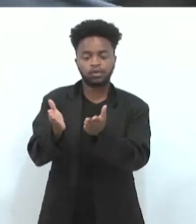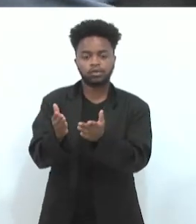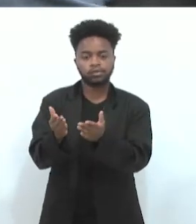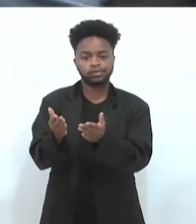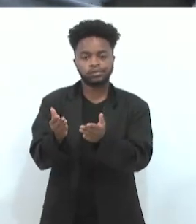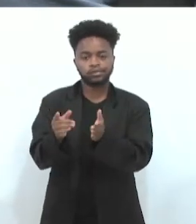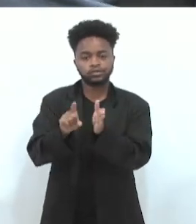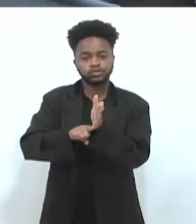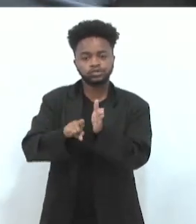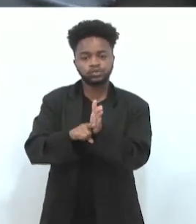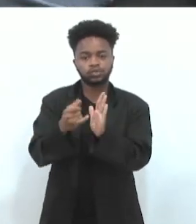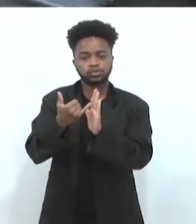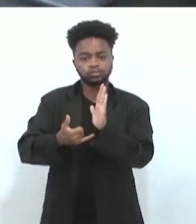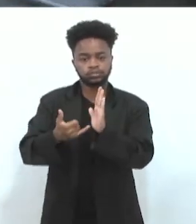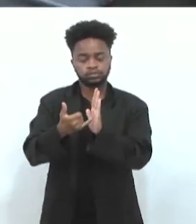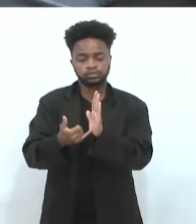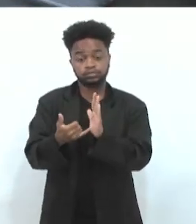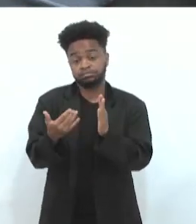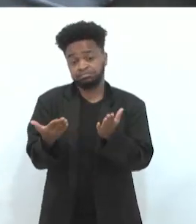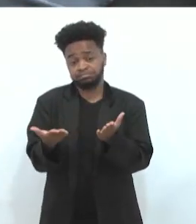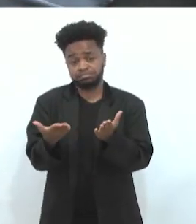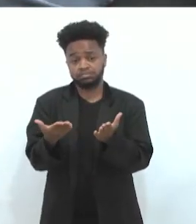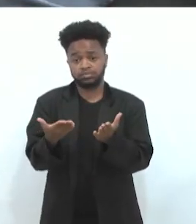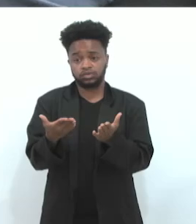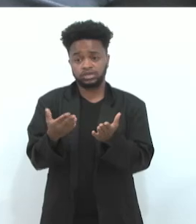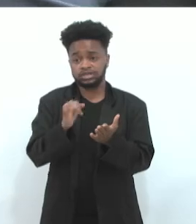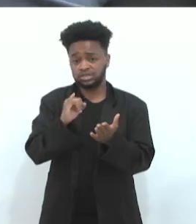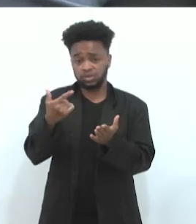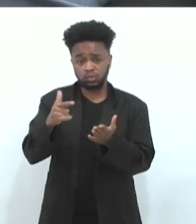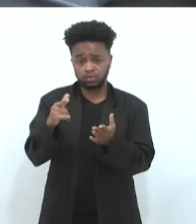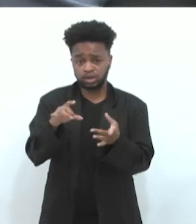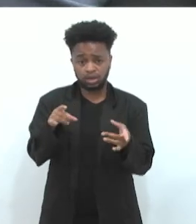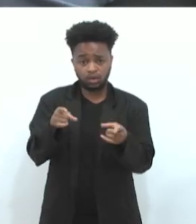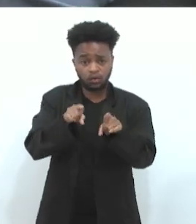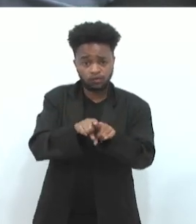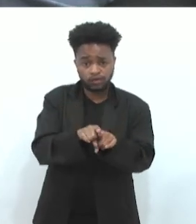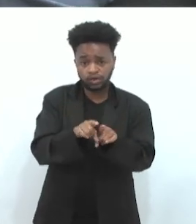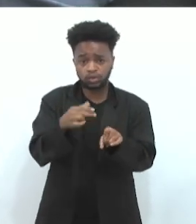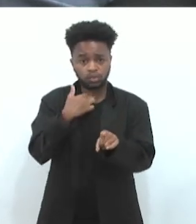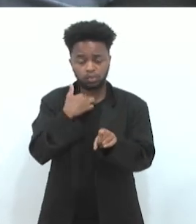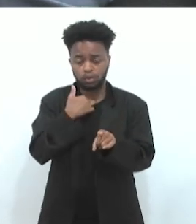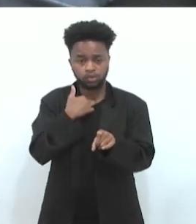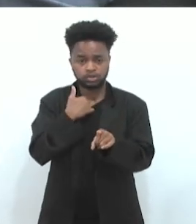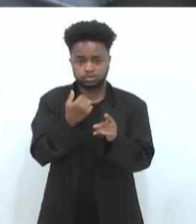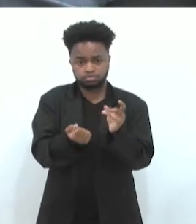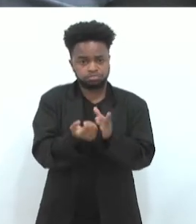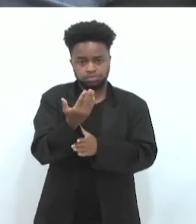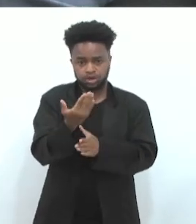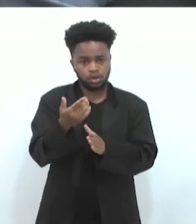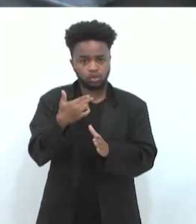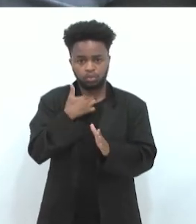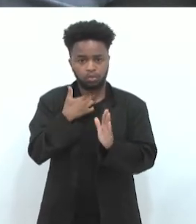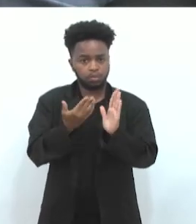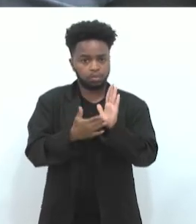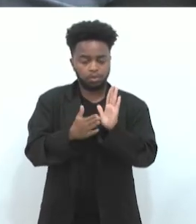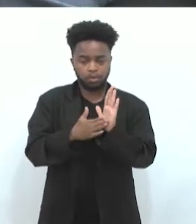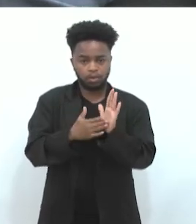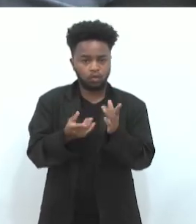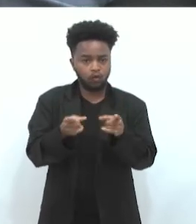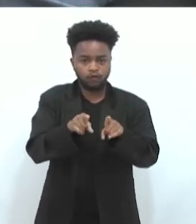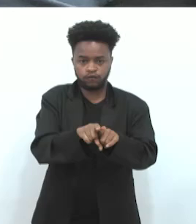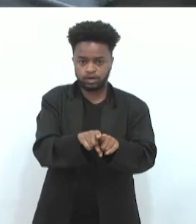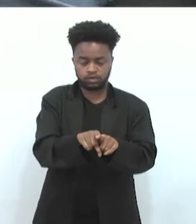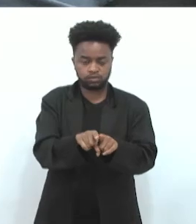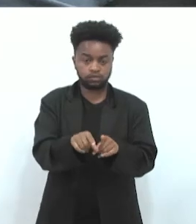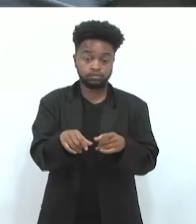no meu entendimento, como o convênio não existe, ele não pode internalizar. Então, ele não pode propor ao CONFAS um convênio. Então,